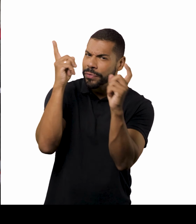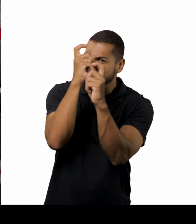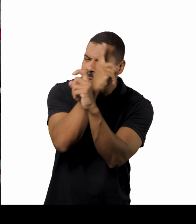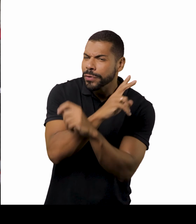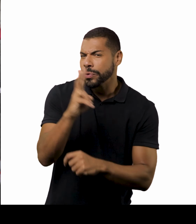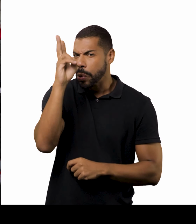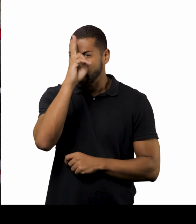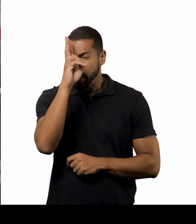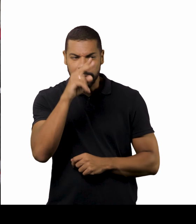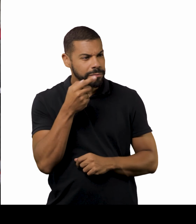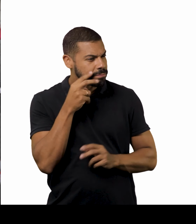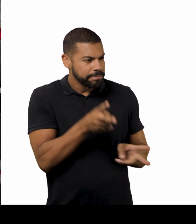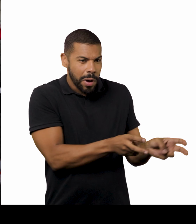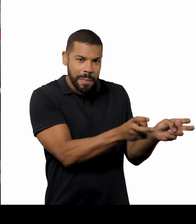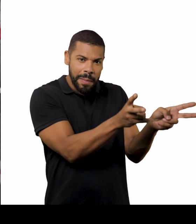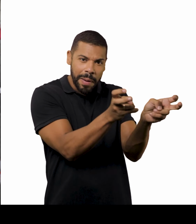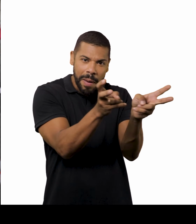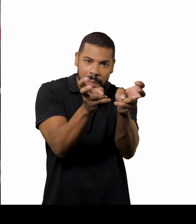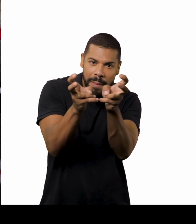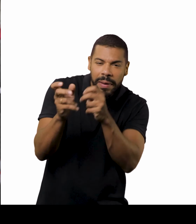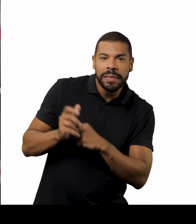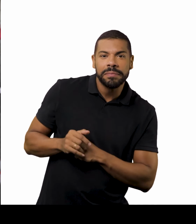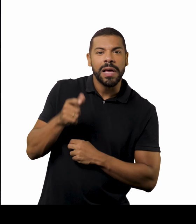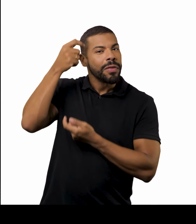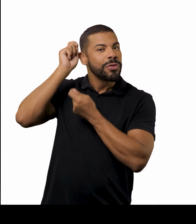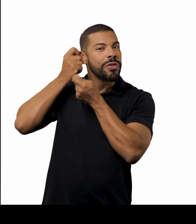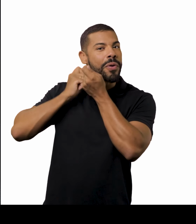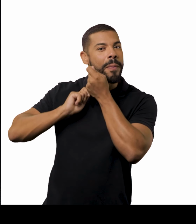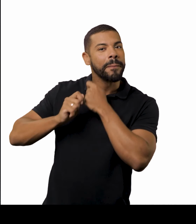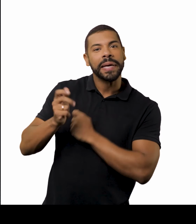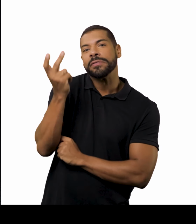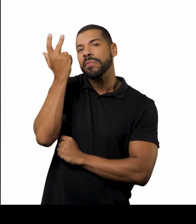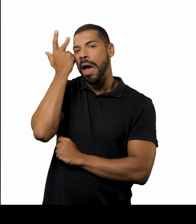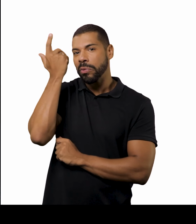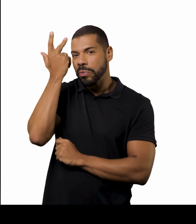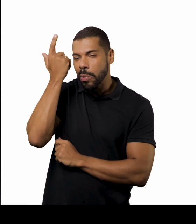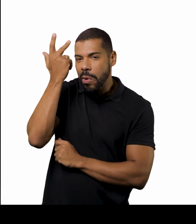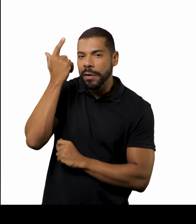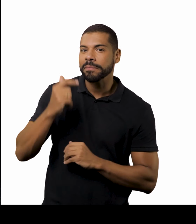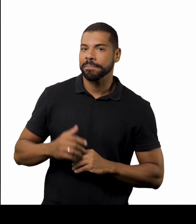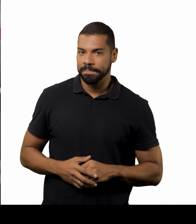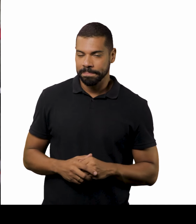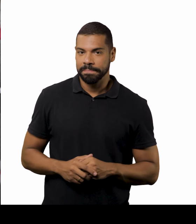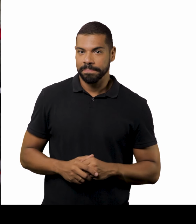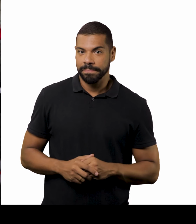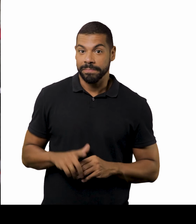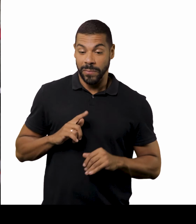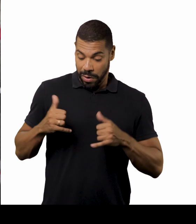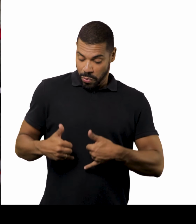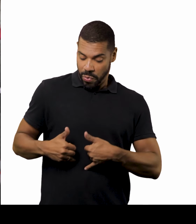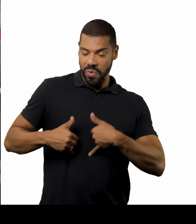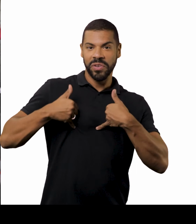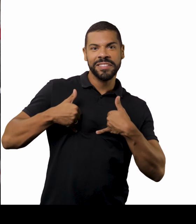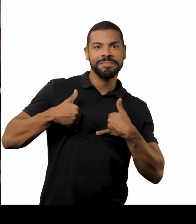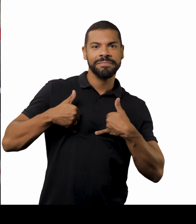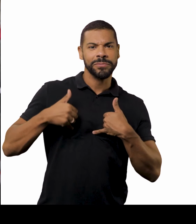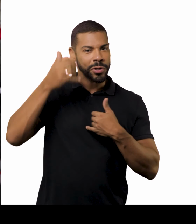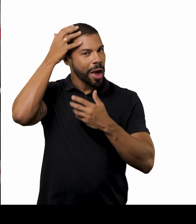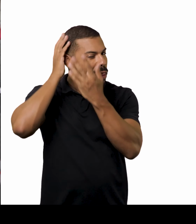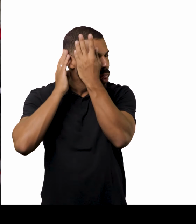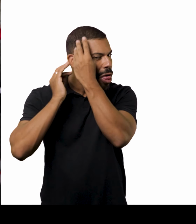muito legal de poder ver essa transição toda e de ver as mulheres irem para esse cabelo natural. Existe